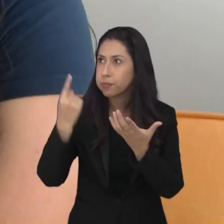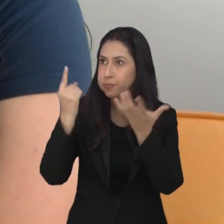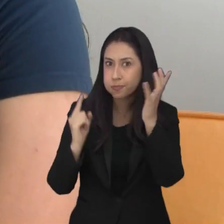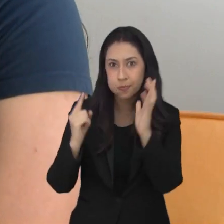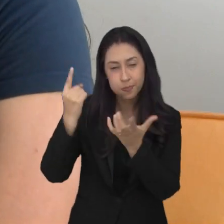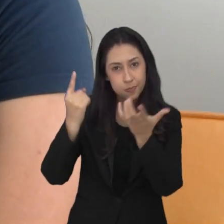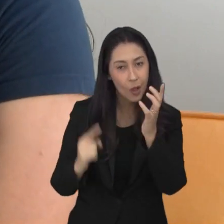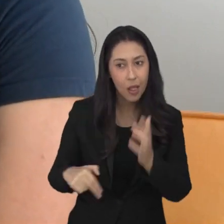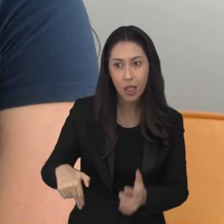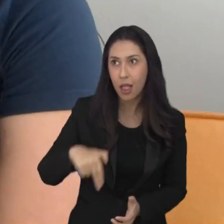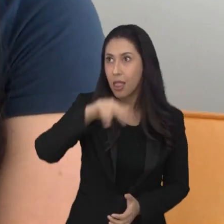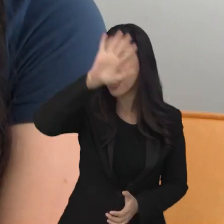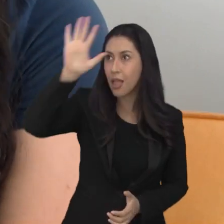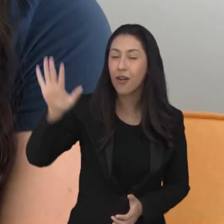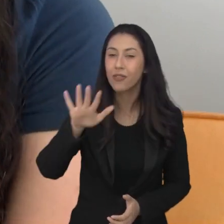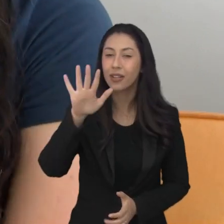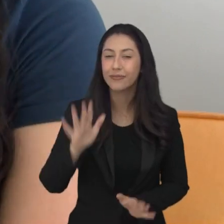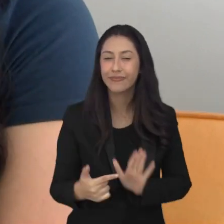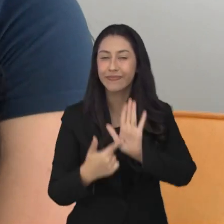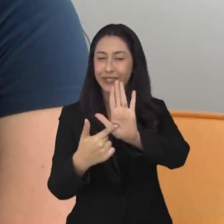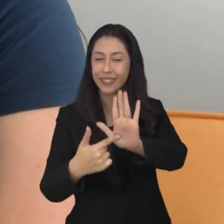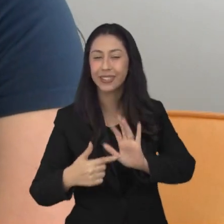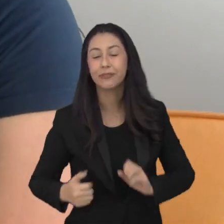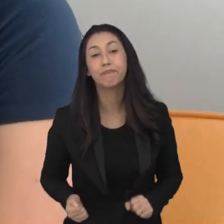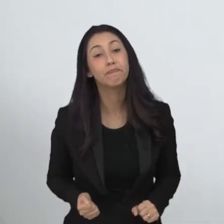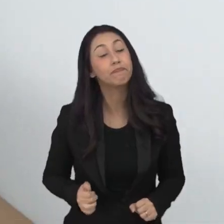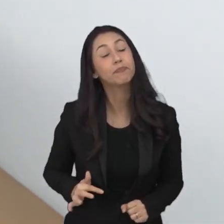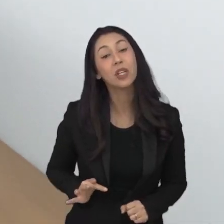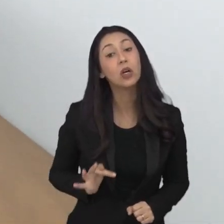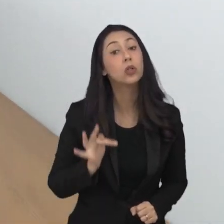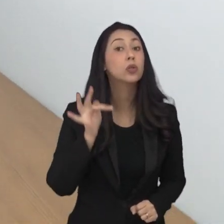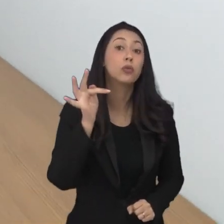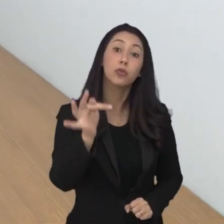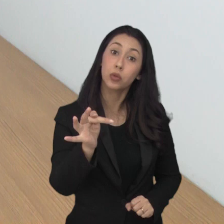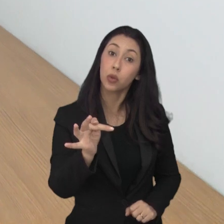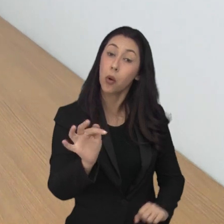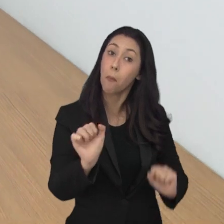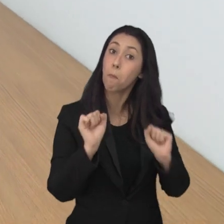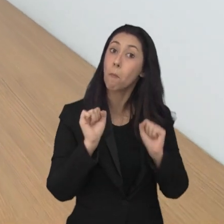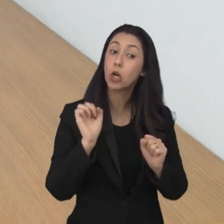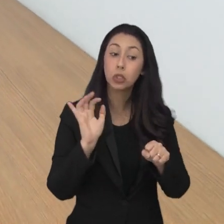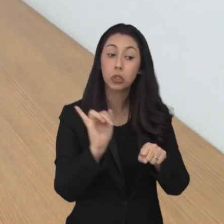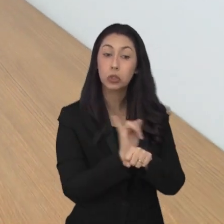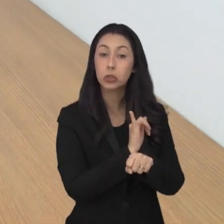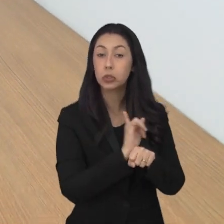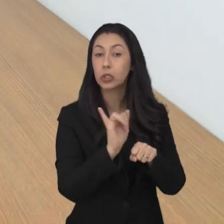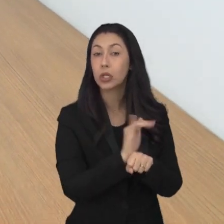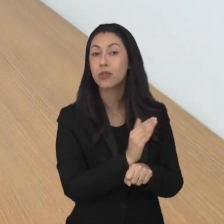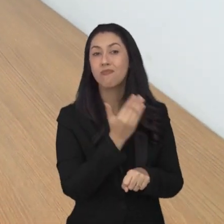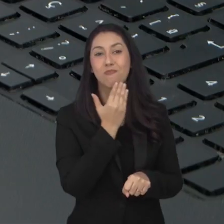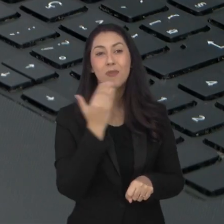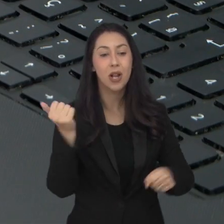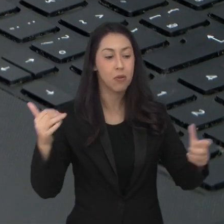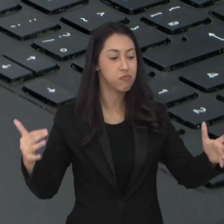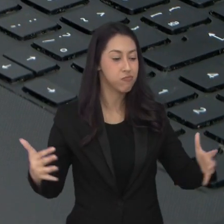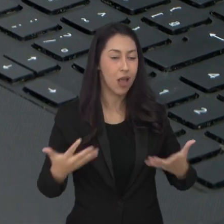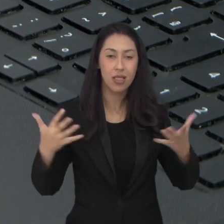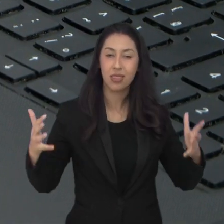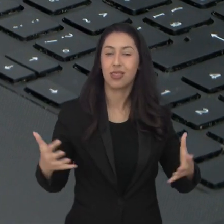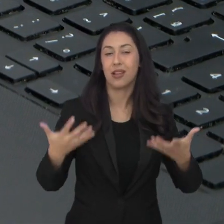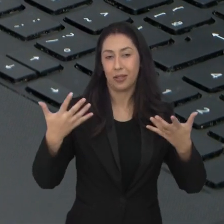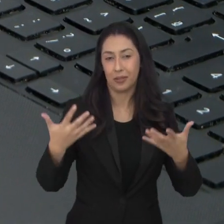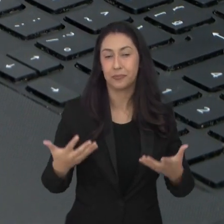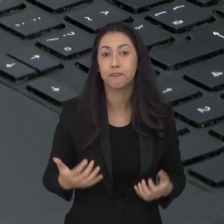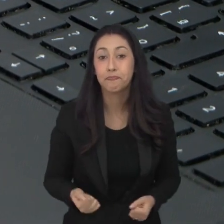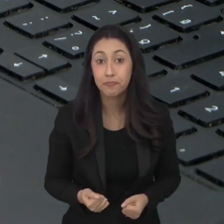folclore nacional para esse lugar de destaque também. E nesse futuro, ela pode ter ainda mais ferramentas de incentivo para